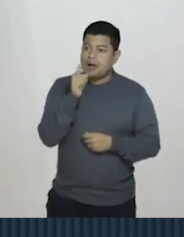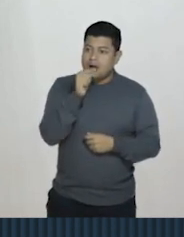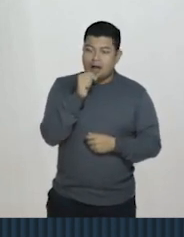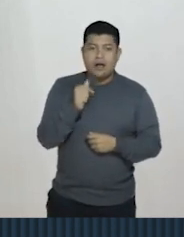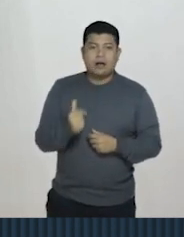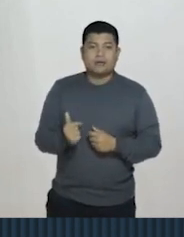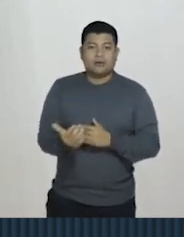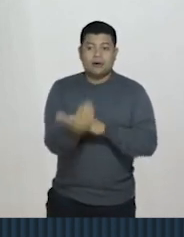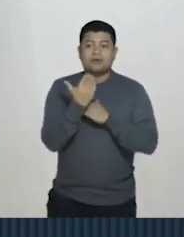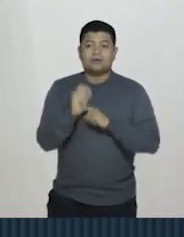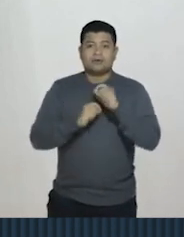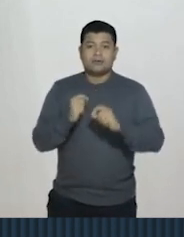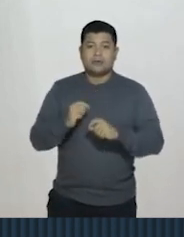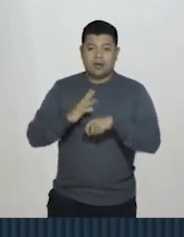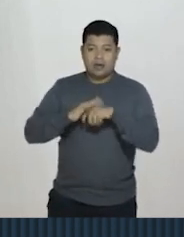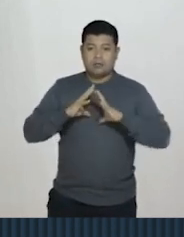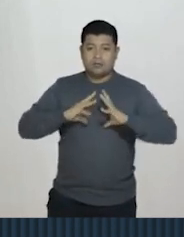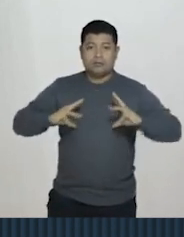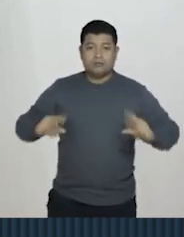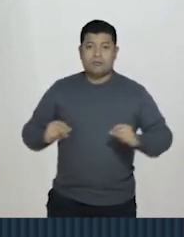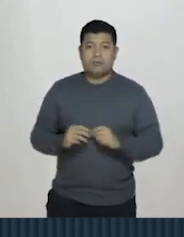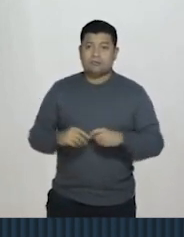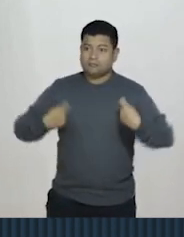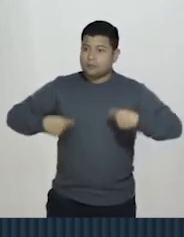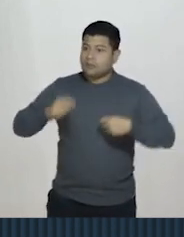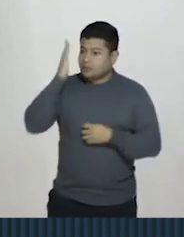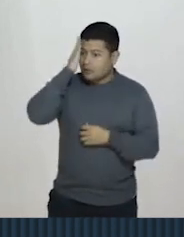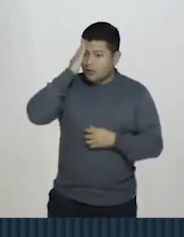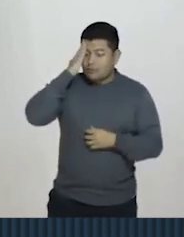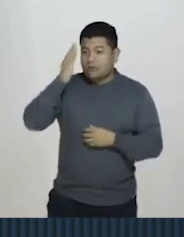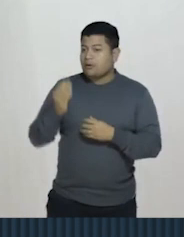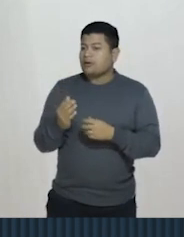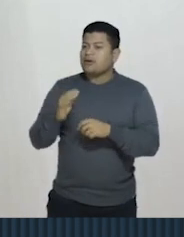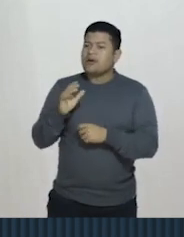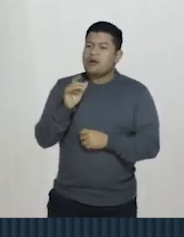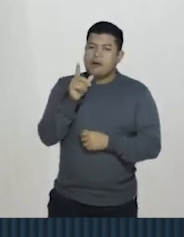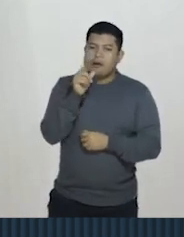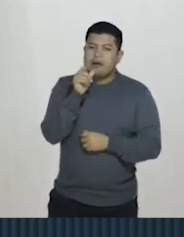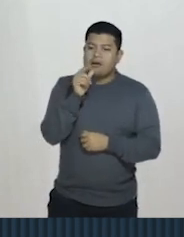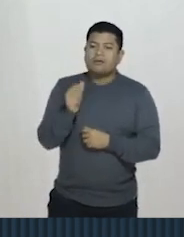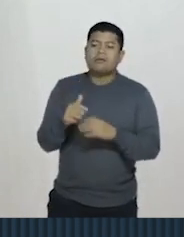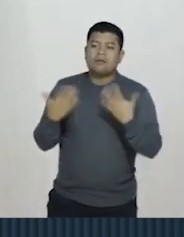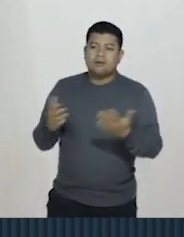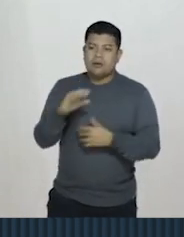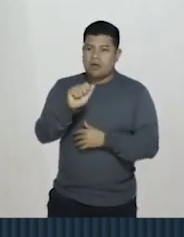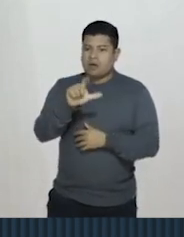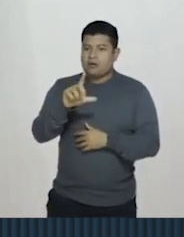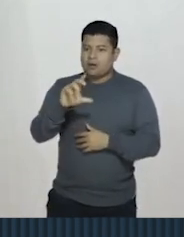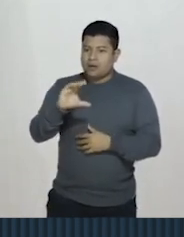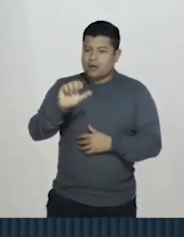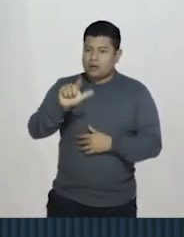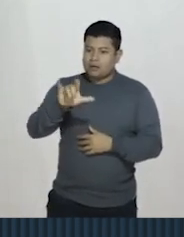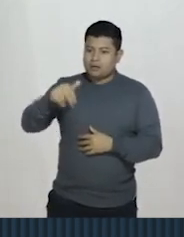inteiro, mas a água precisa saber qual é a água que está tomando. A água alcalina é o que traz a saúde para as pessoas,